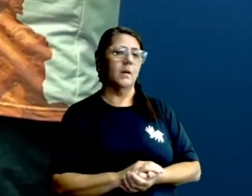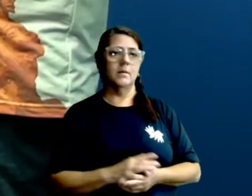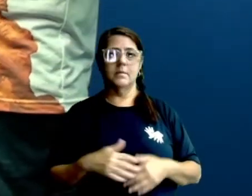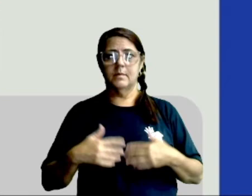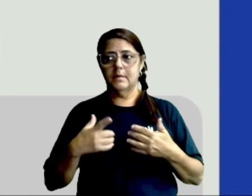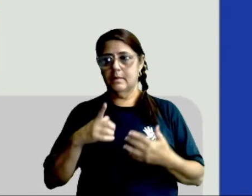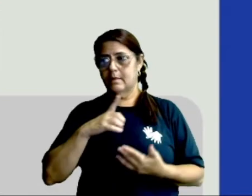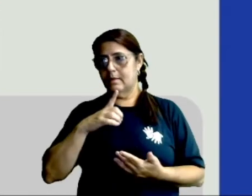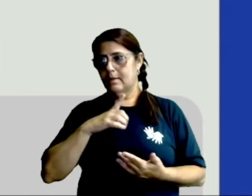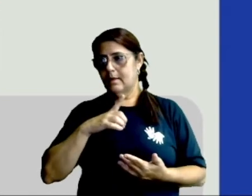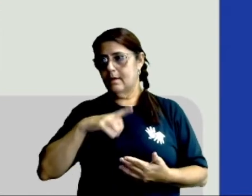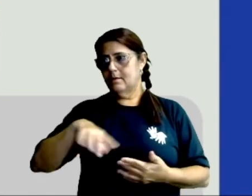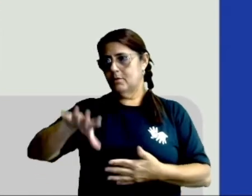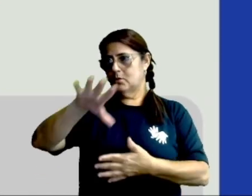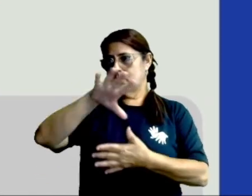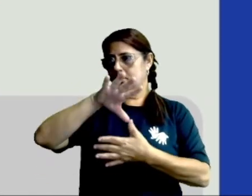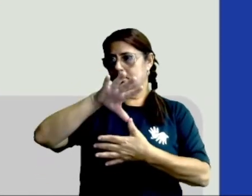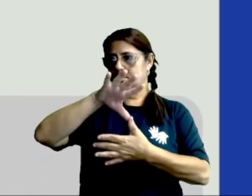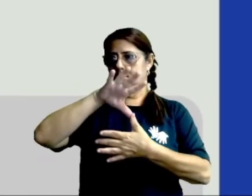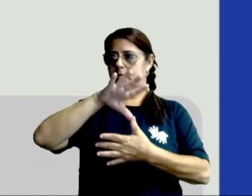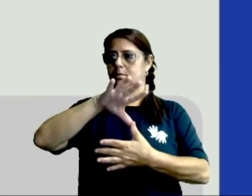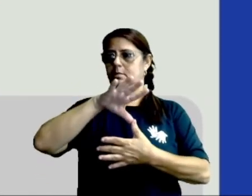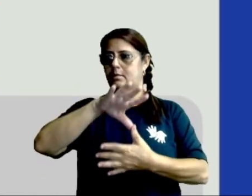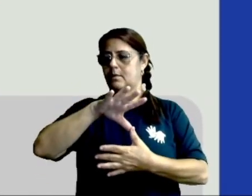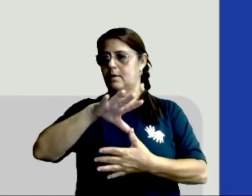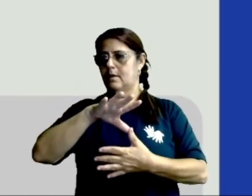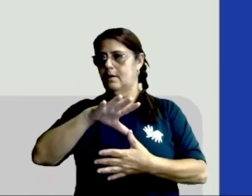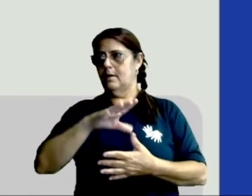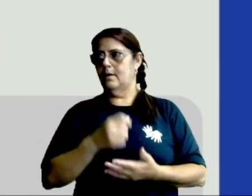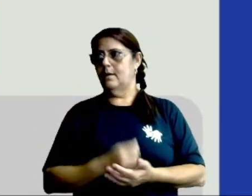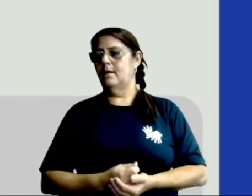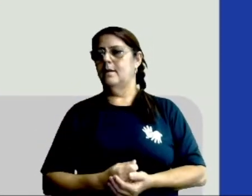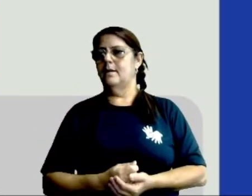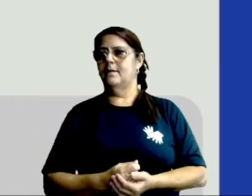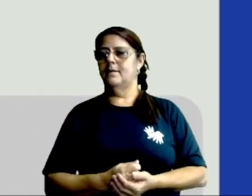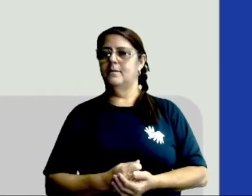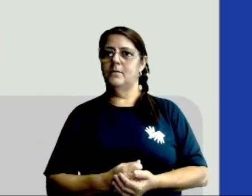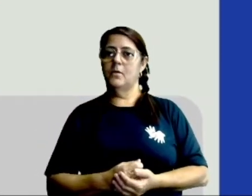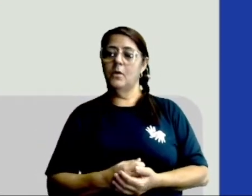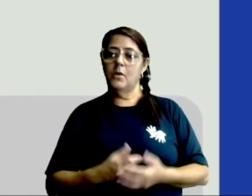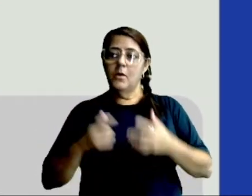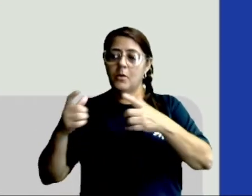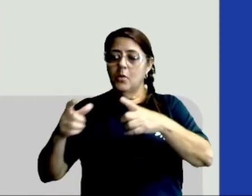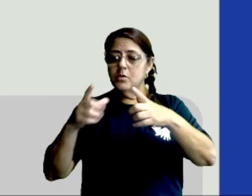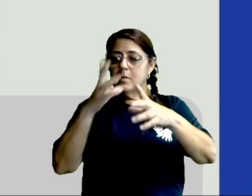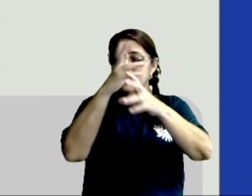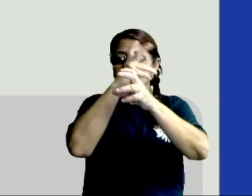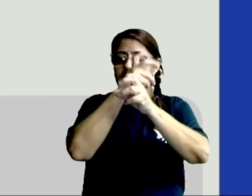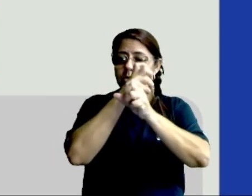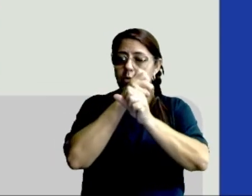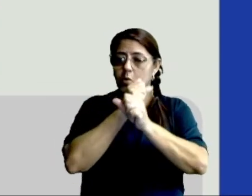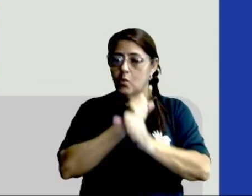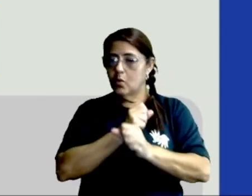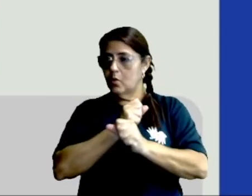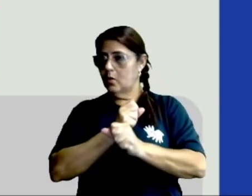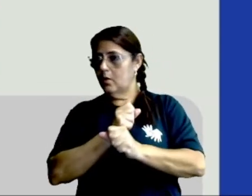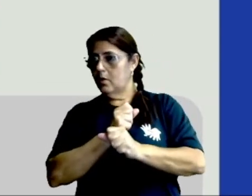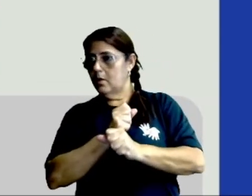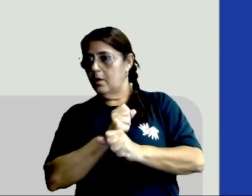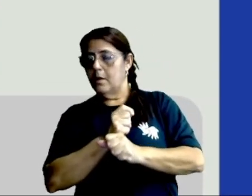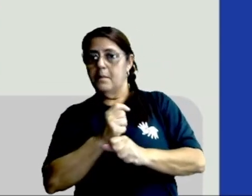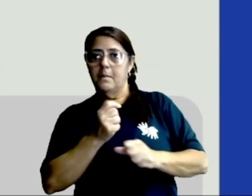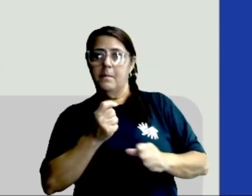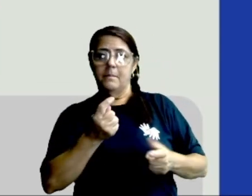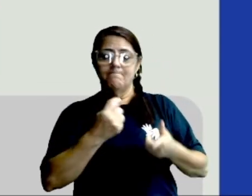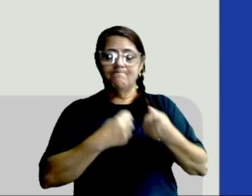Então aqui nós temos um mapa que traz a renda per capita em dólares. Quanto mais escuro, maior a renda per